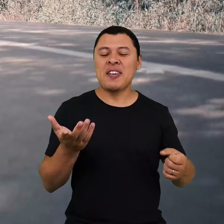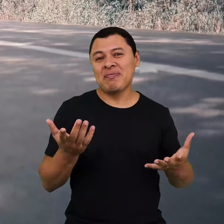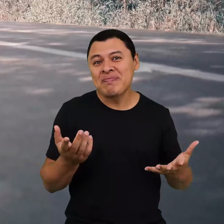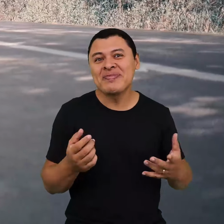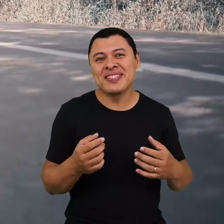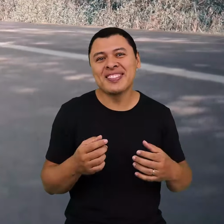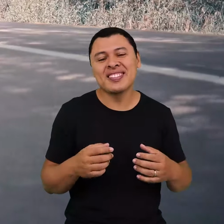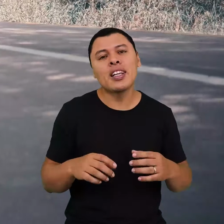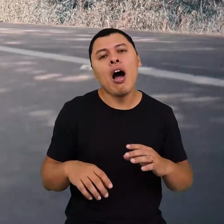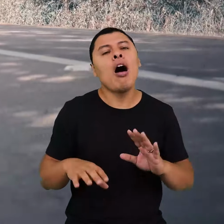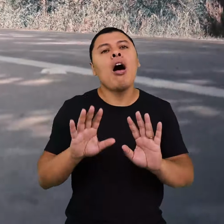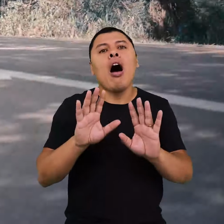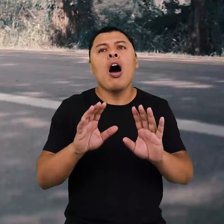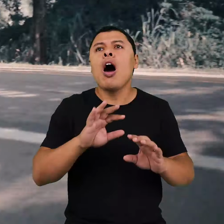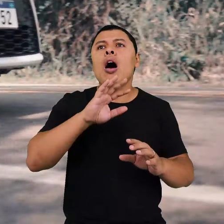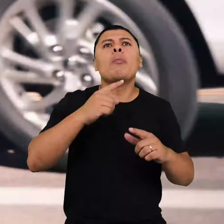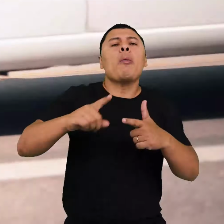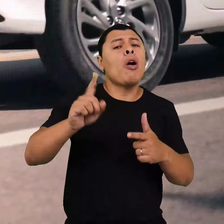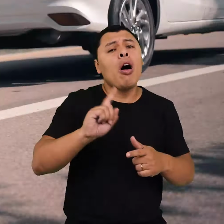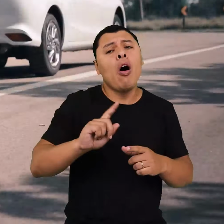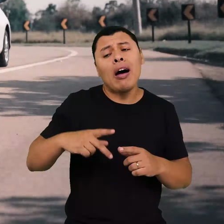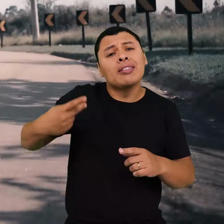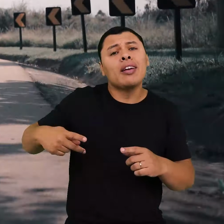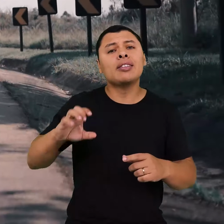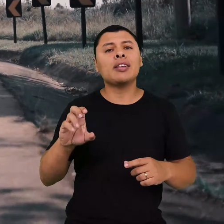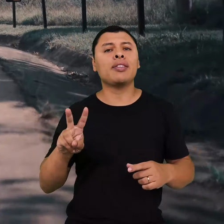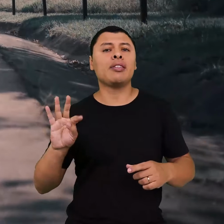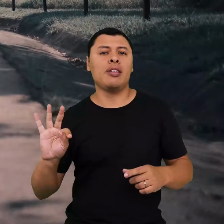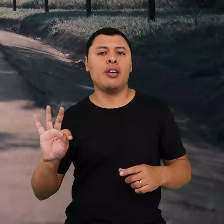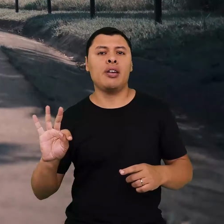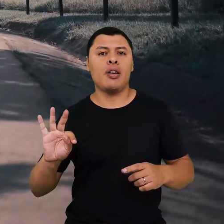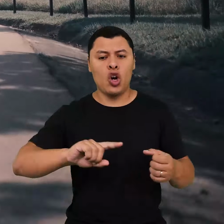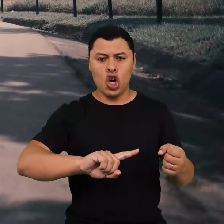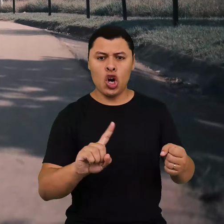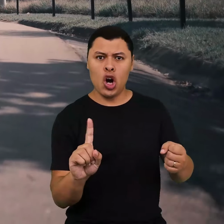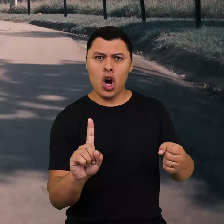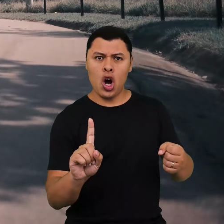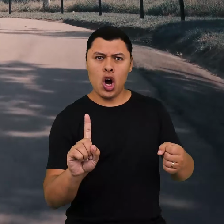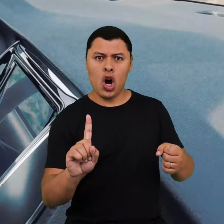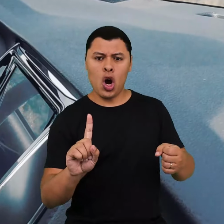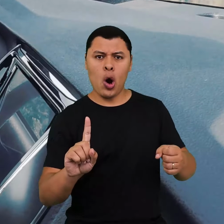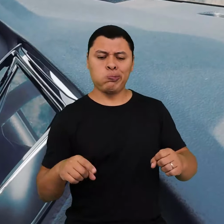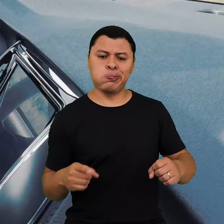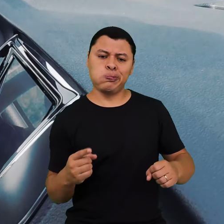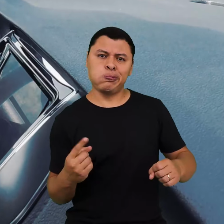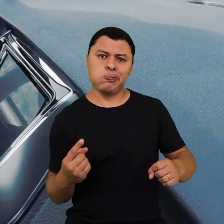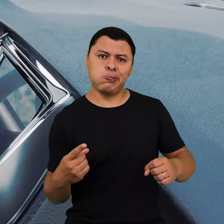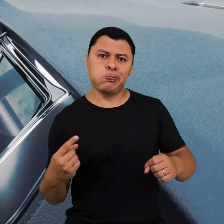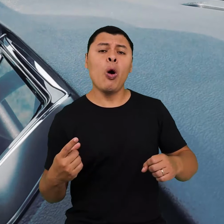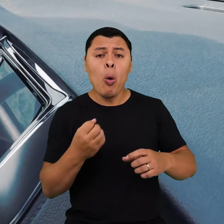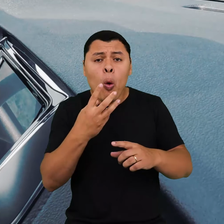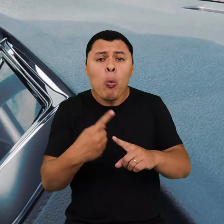Essa é uma característica inerente ao CVT, né? Ele vai travar a rotação no giro de potência máximo, que é perfeitamente lógico para entregar o